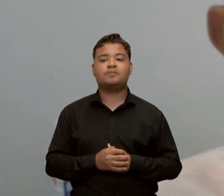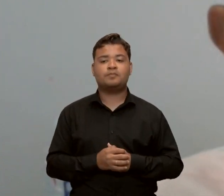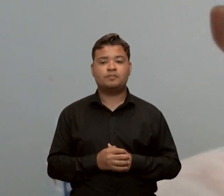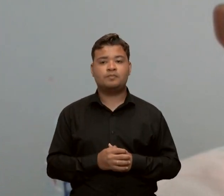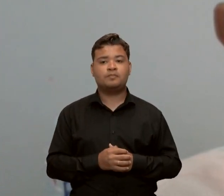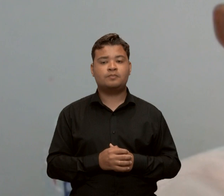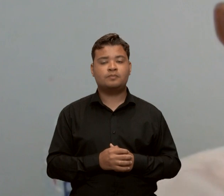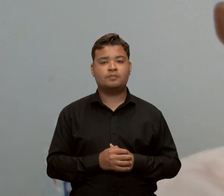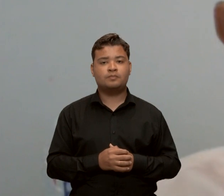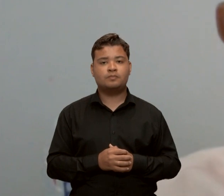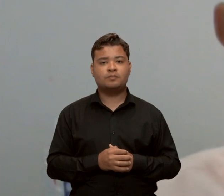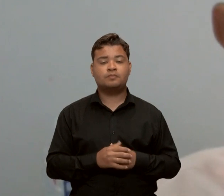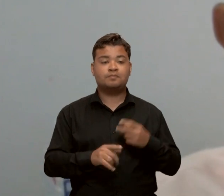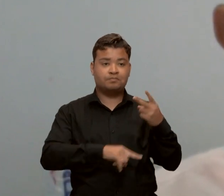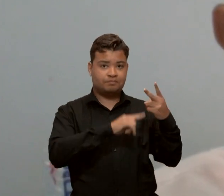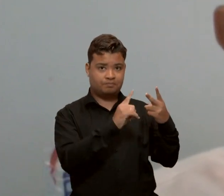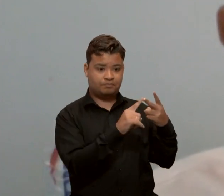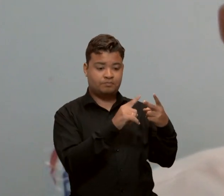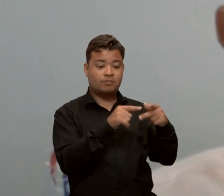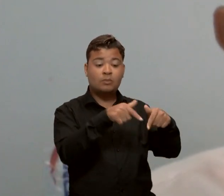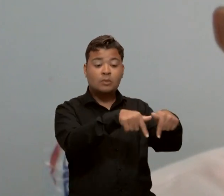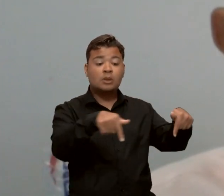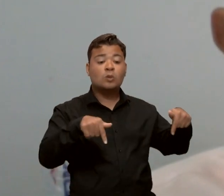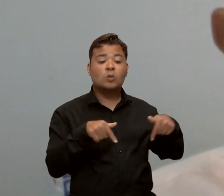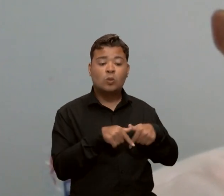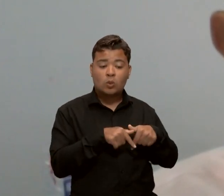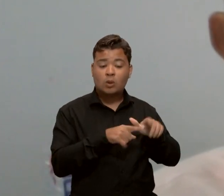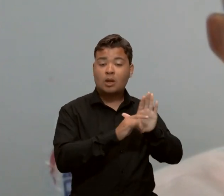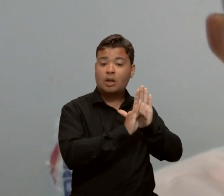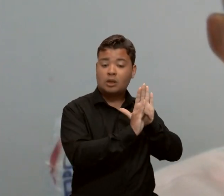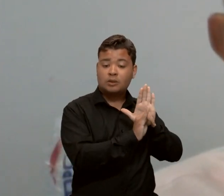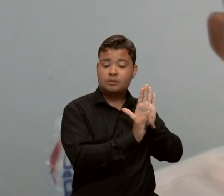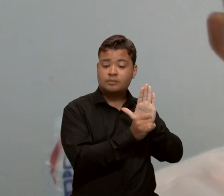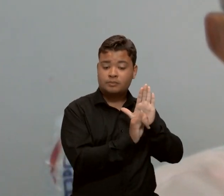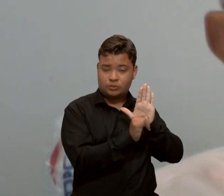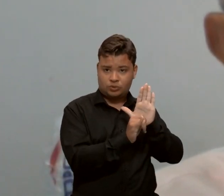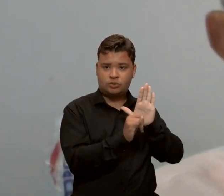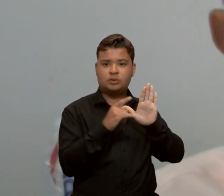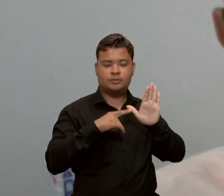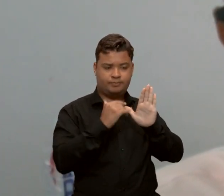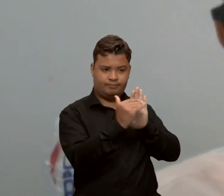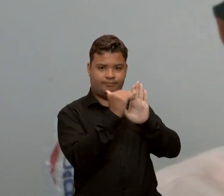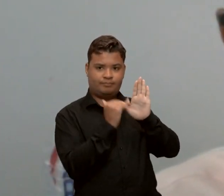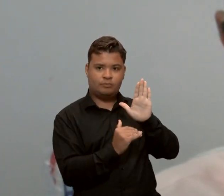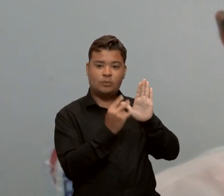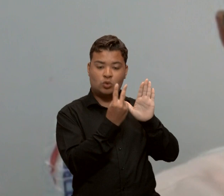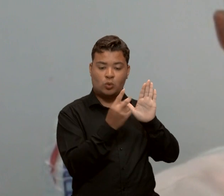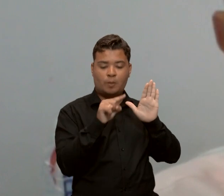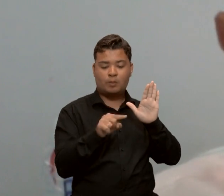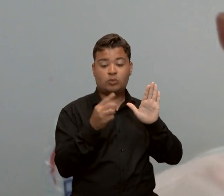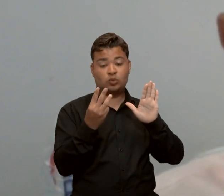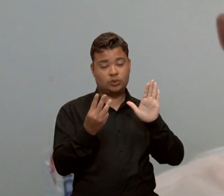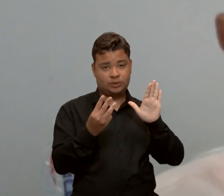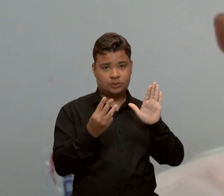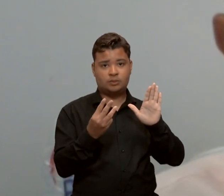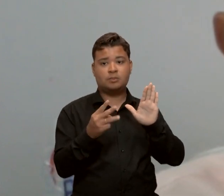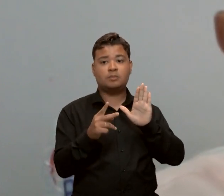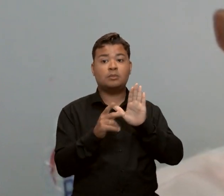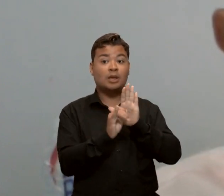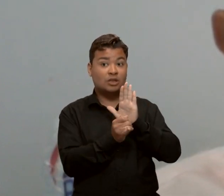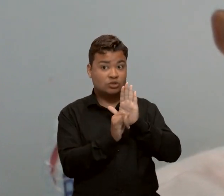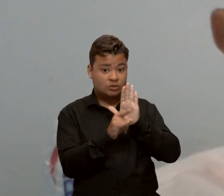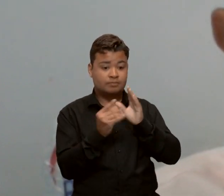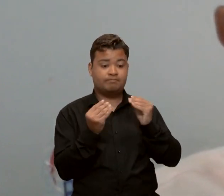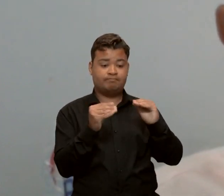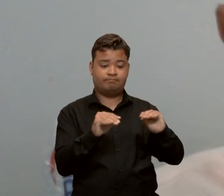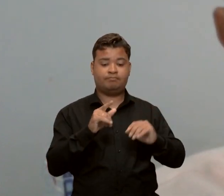para os quilombolas no edital, no subitem 2.3 do edital.